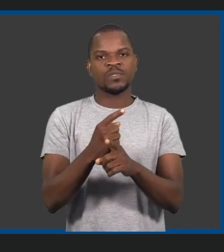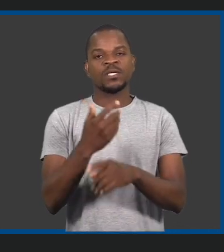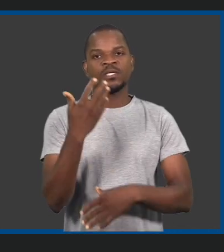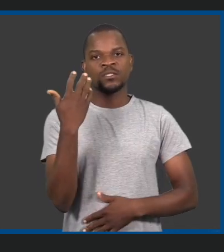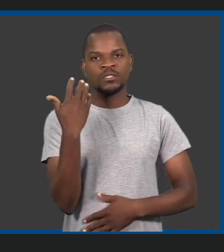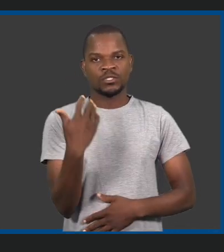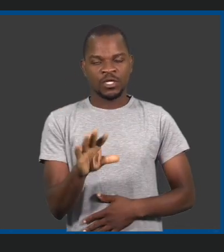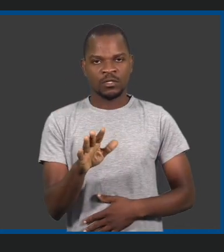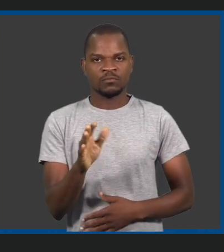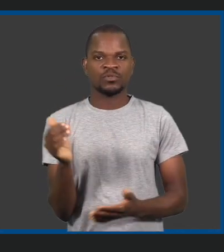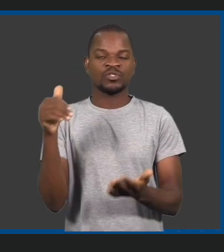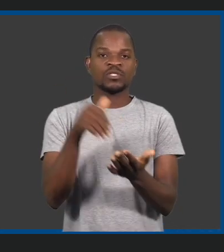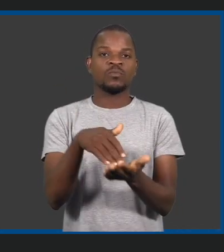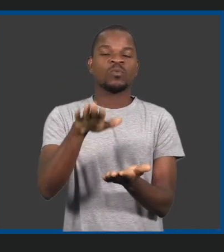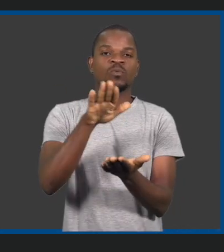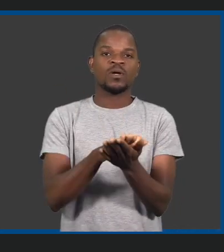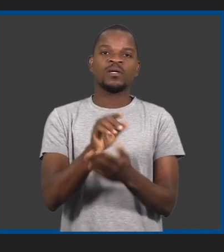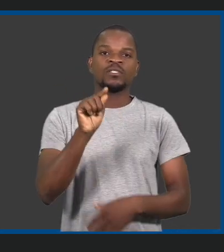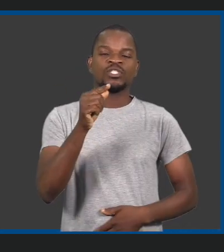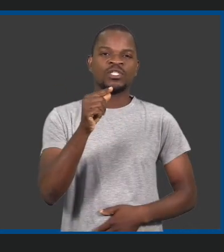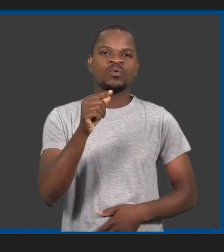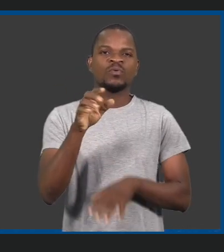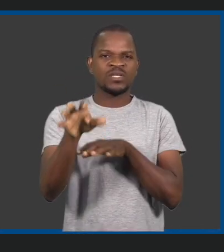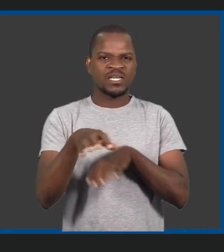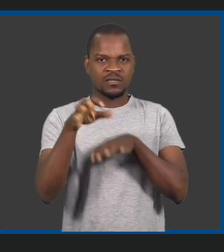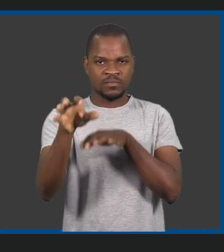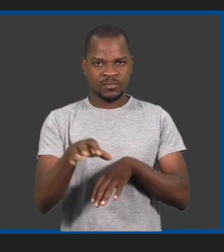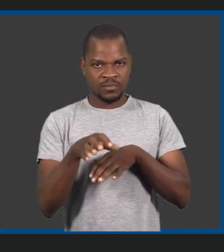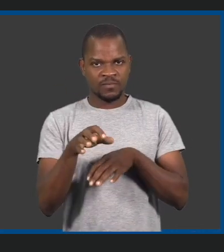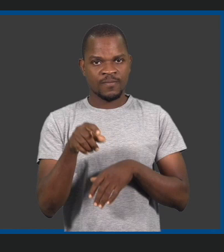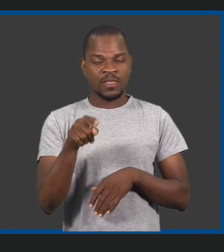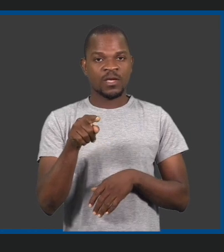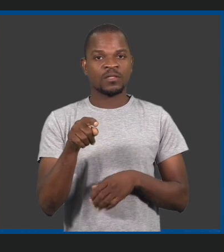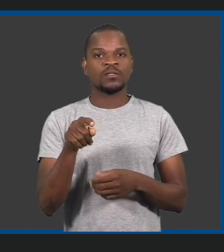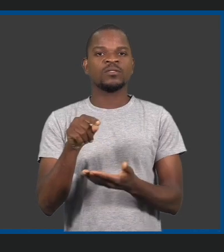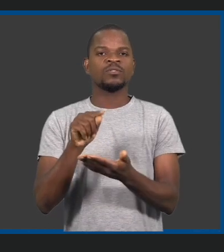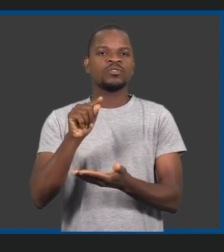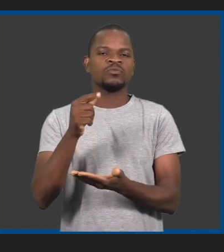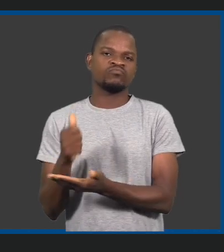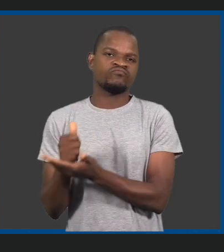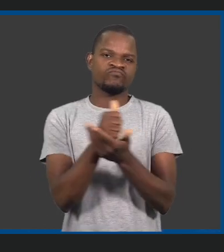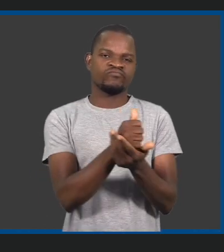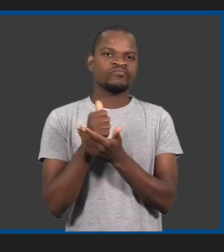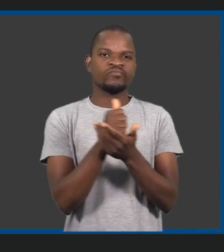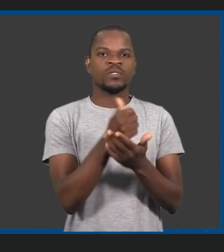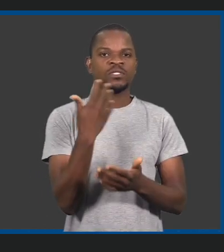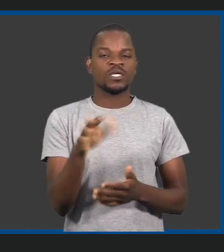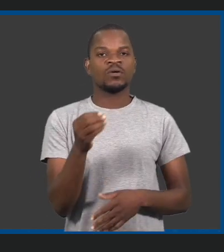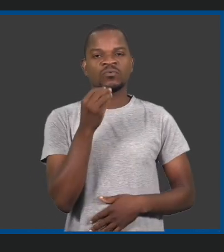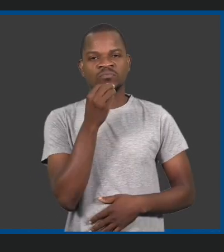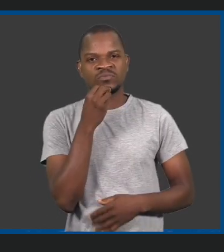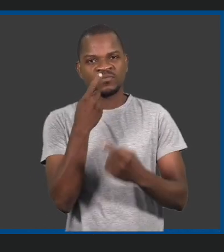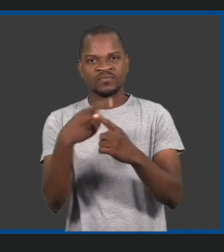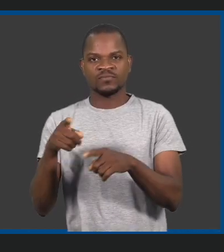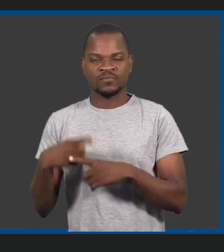e montámonos em Amatanda, onde